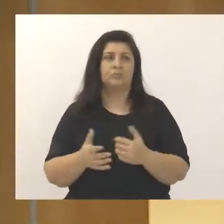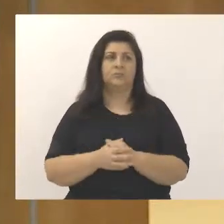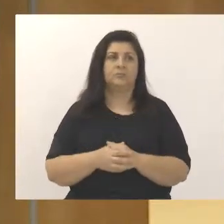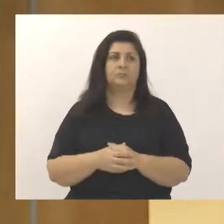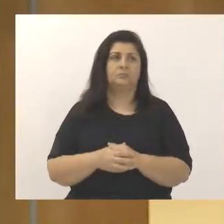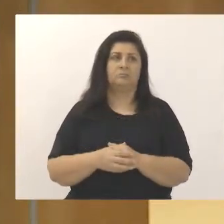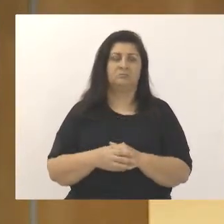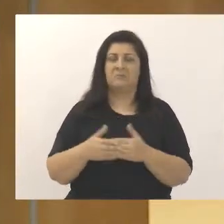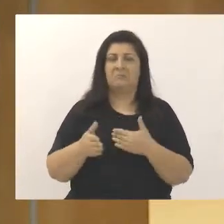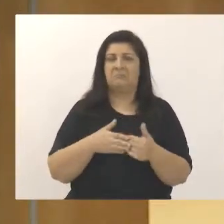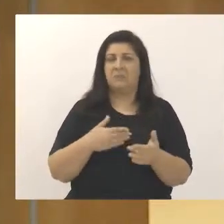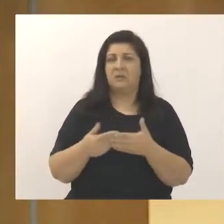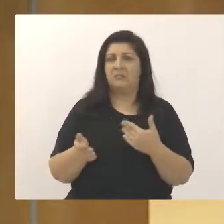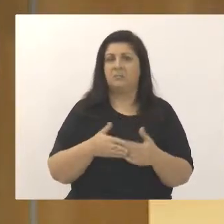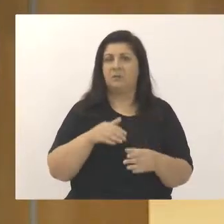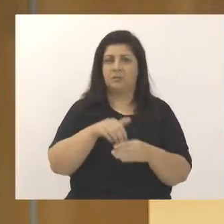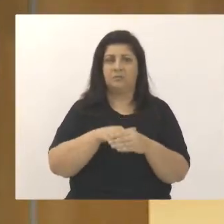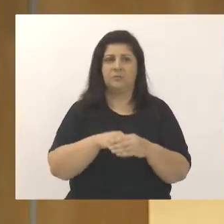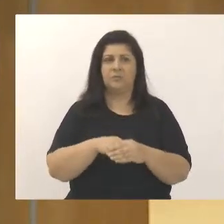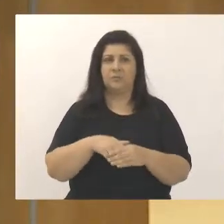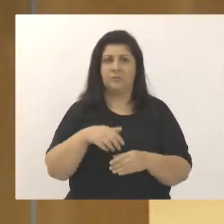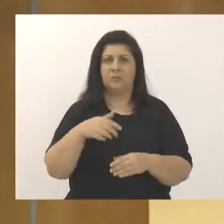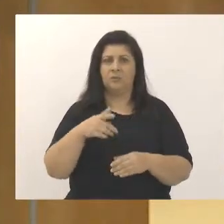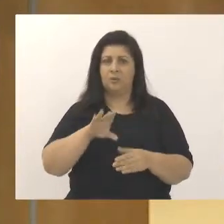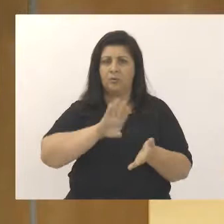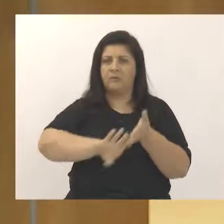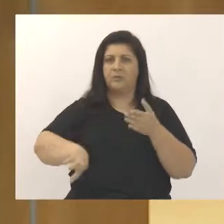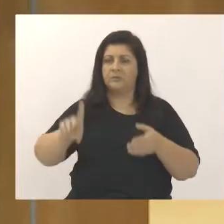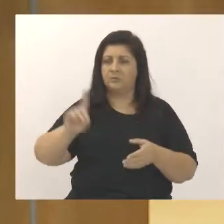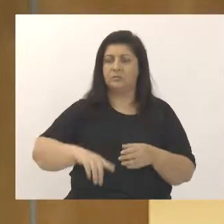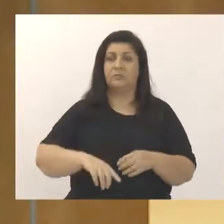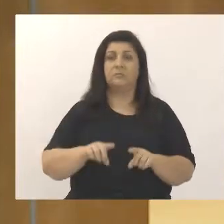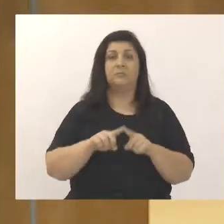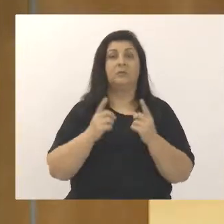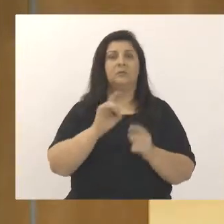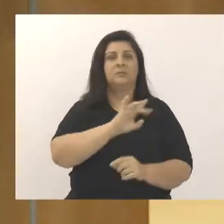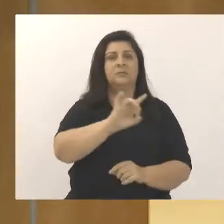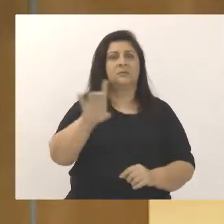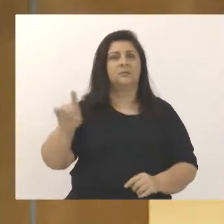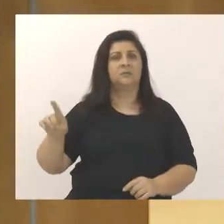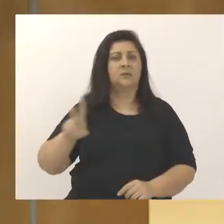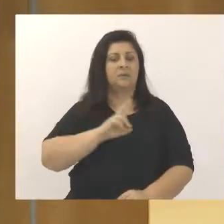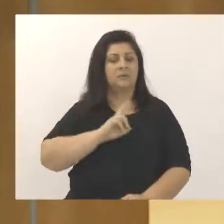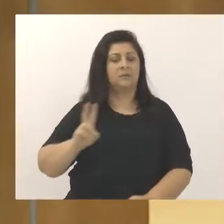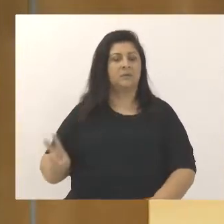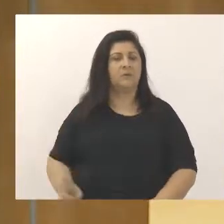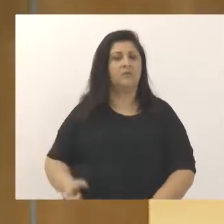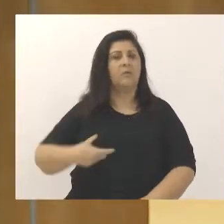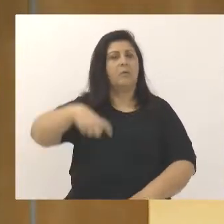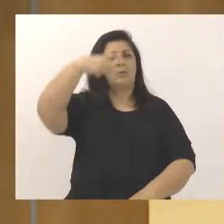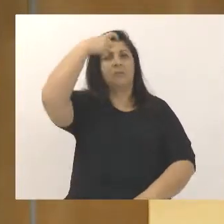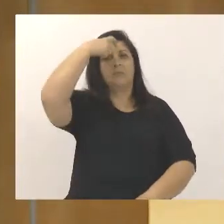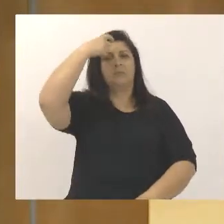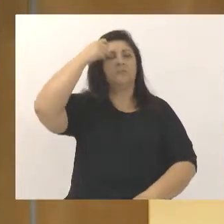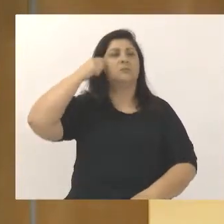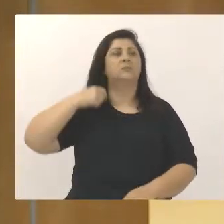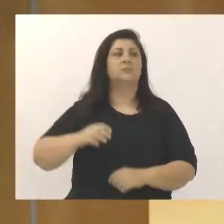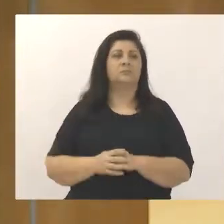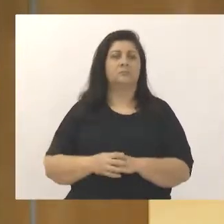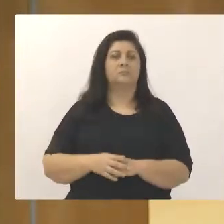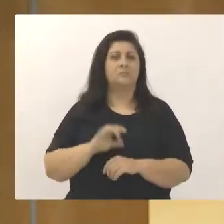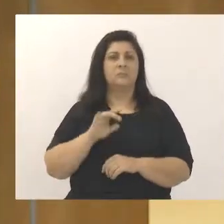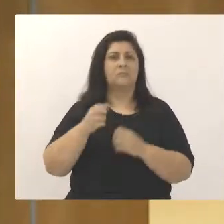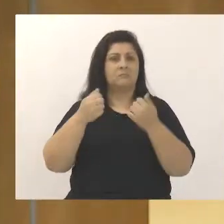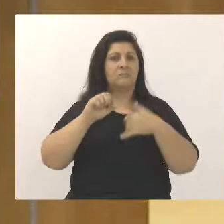eu acho que nós não vamos estar tirando direito de ninguém aqui, mas aqui cada vereador vota com a sua consciência, e eu só queria deixar bem